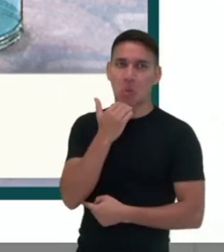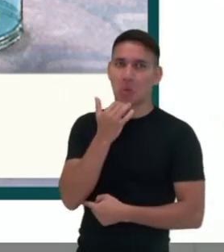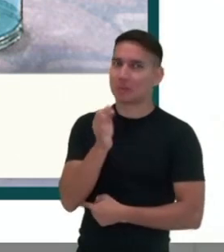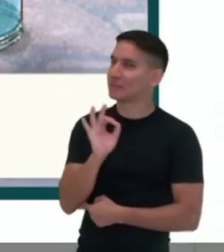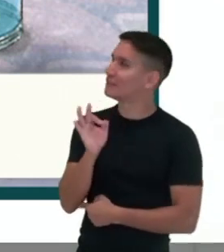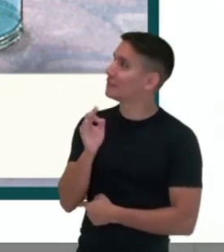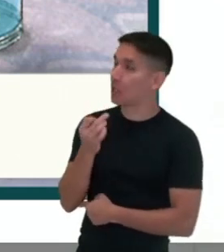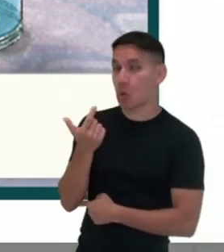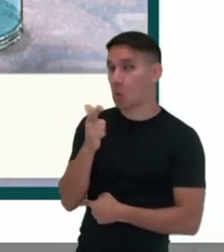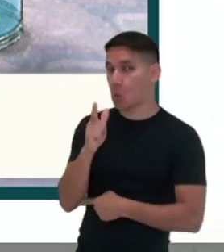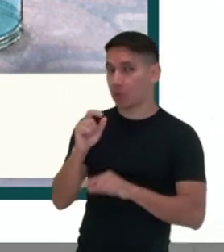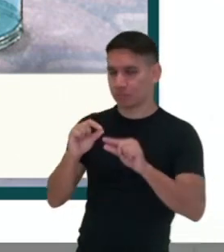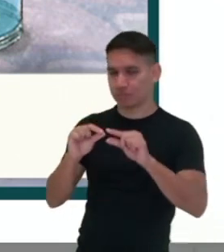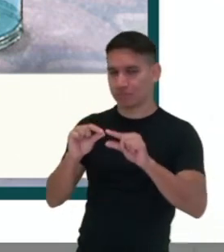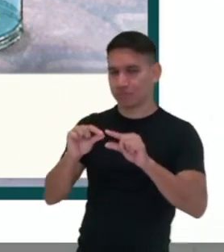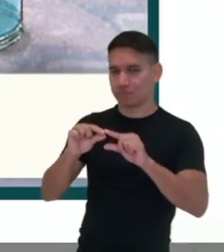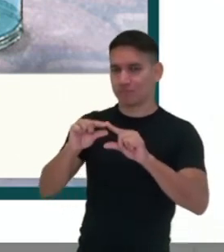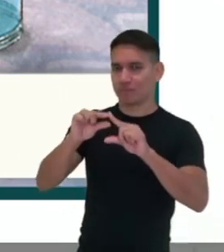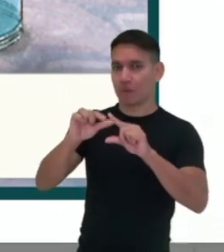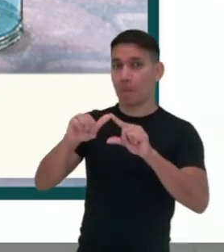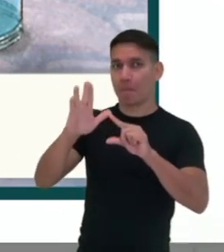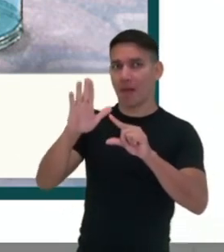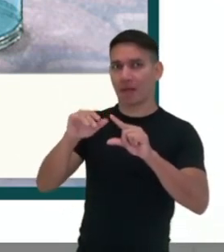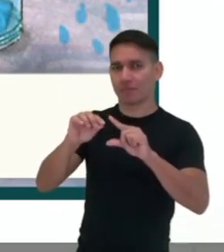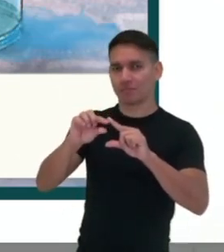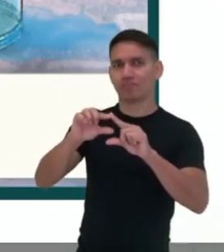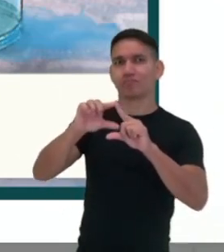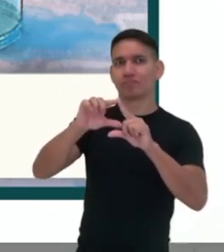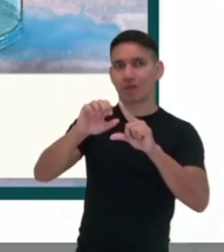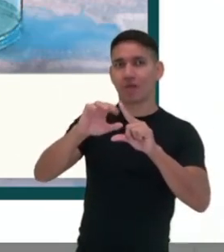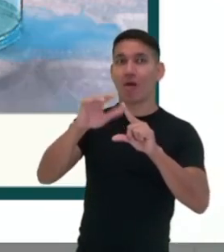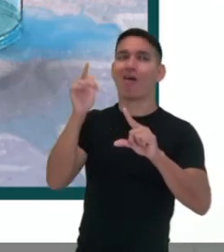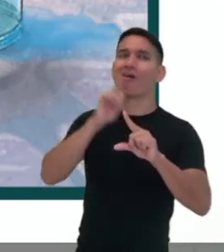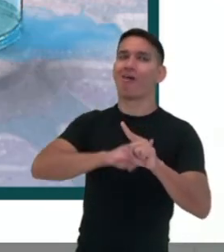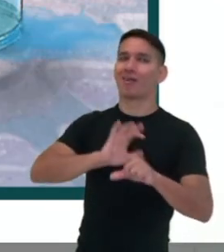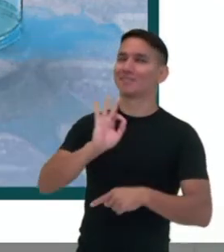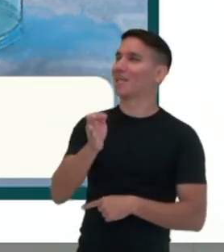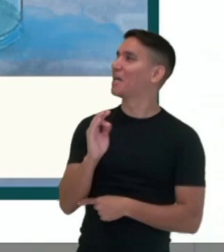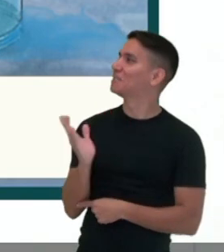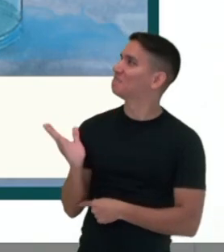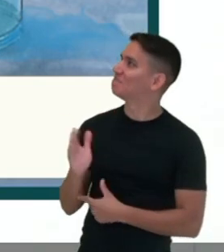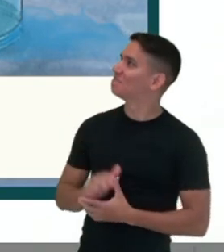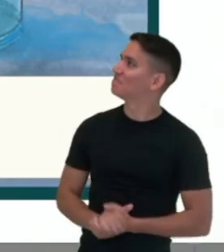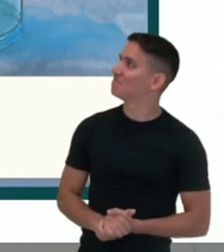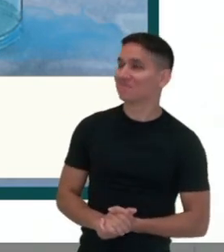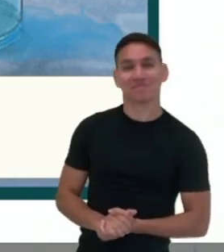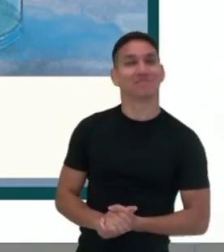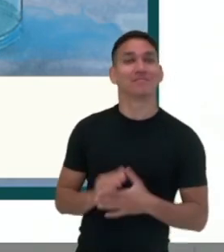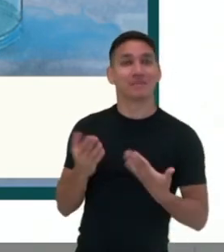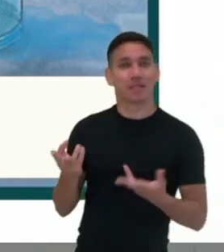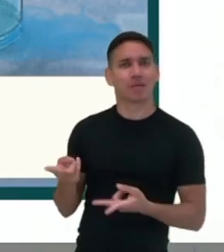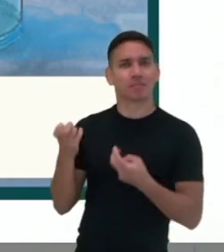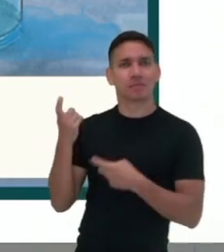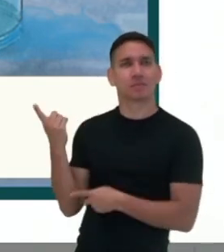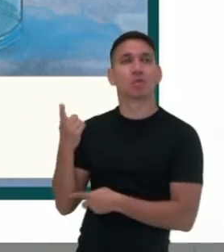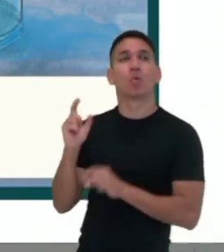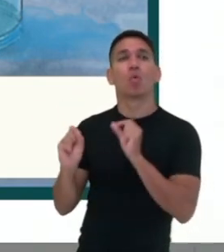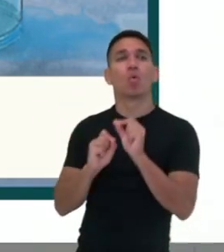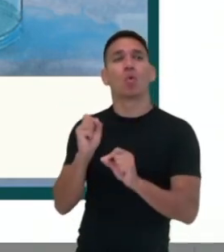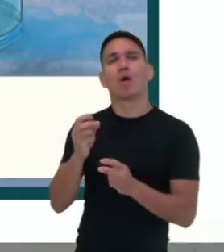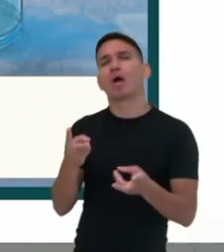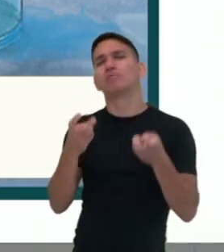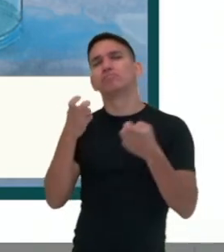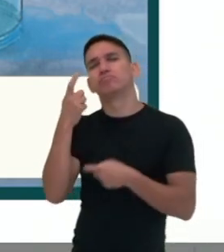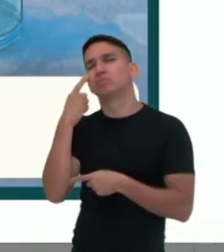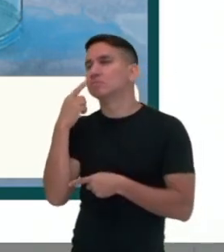lá para baixo, então vamos aumentar um pouquinho essa angulação. E assim nós vamos testando, opa, agora deu certo, né? Então, olha só o que a gente consegue